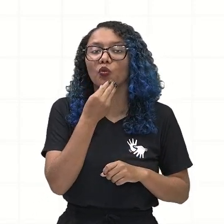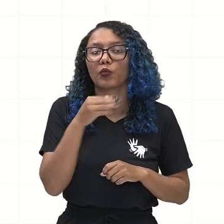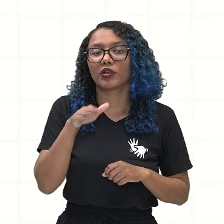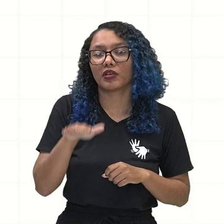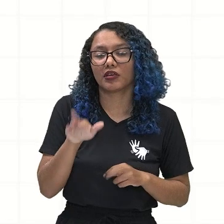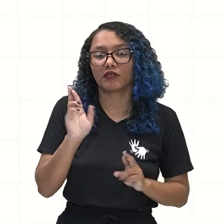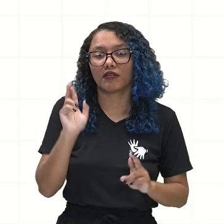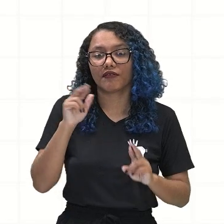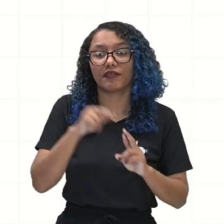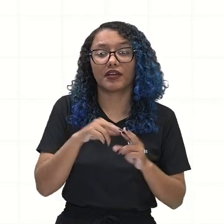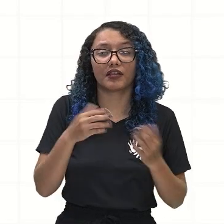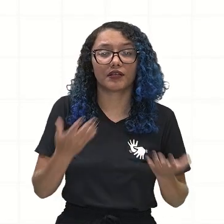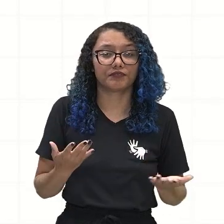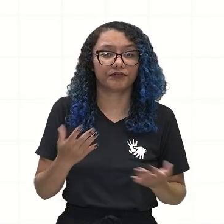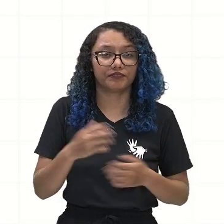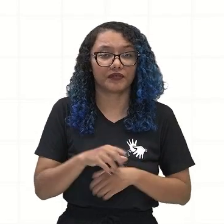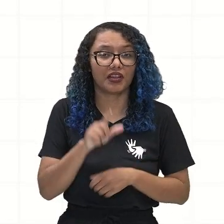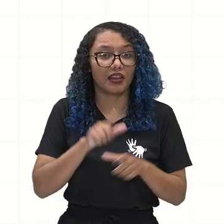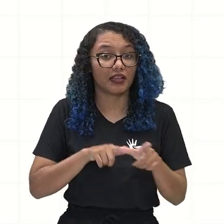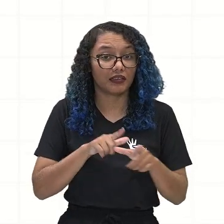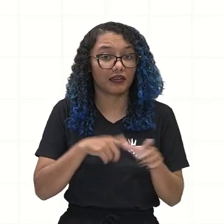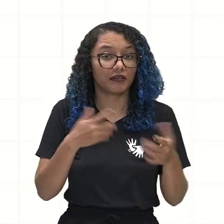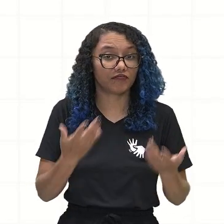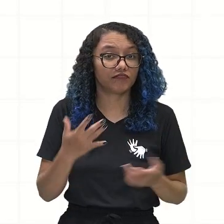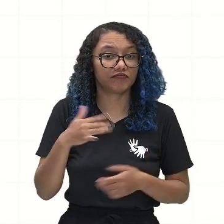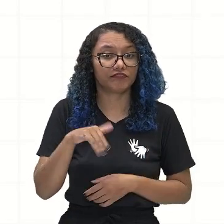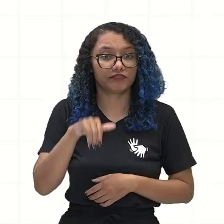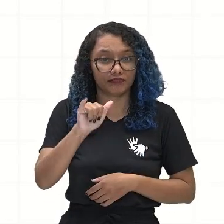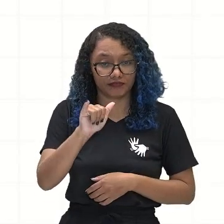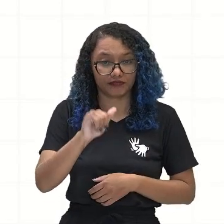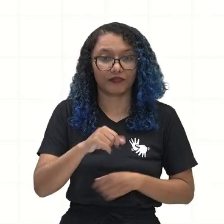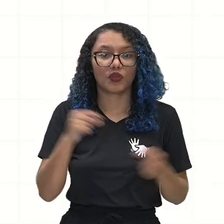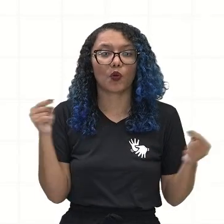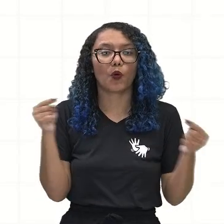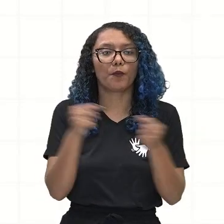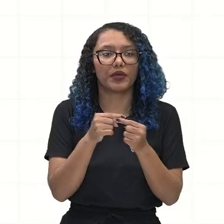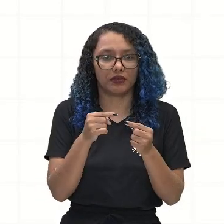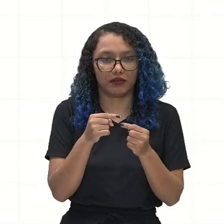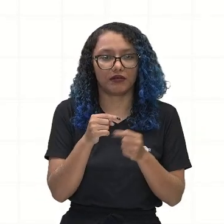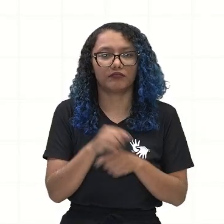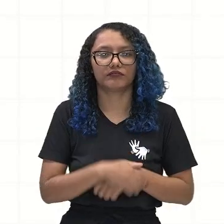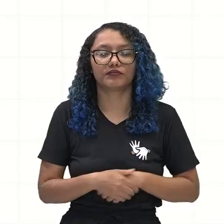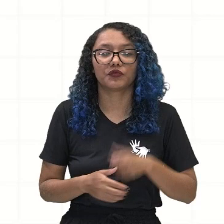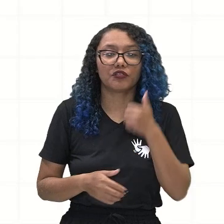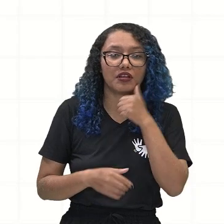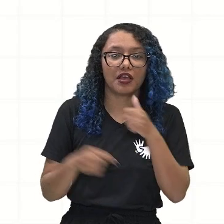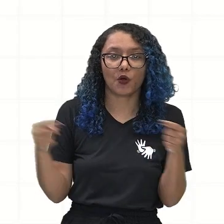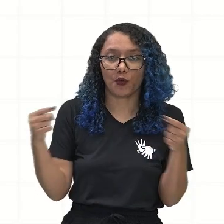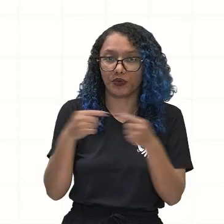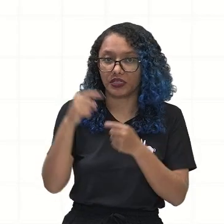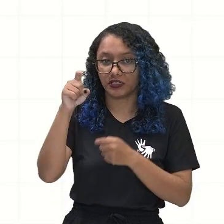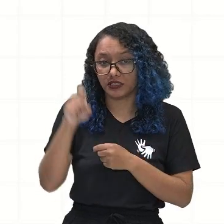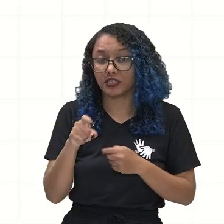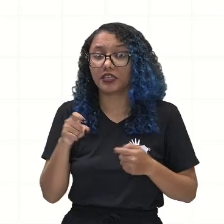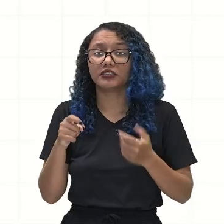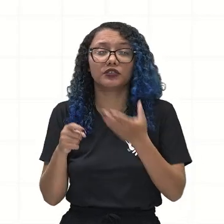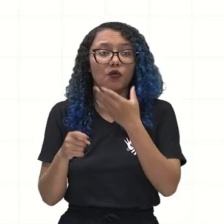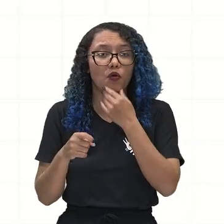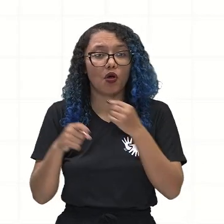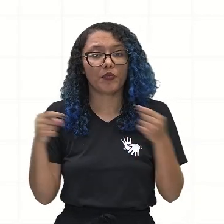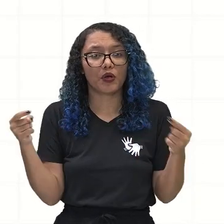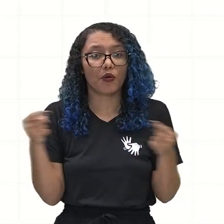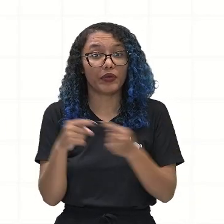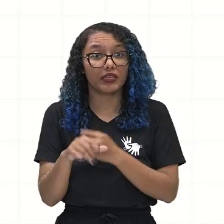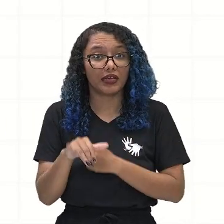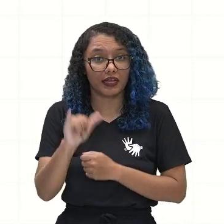meninos eu vou chamar de Y. Beleza, olha só. Aí eu